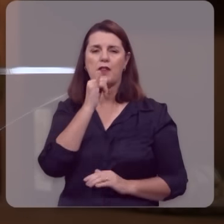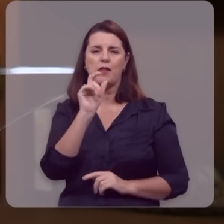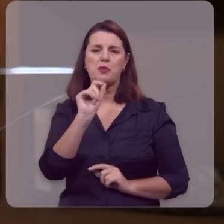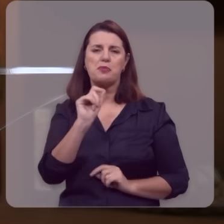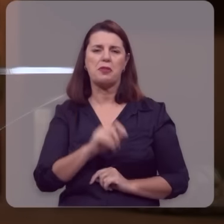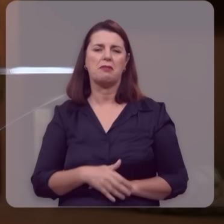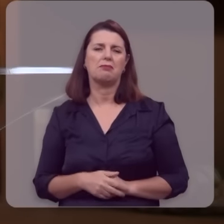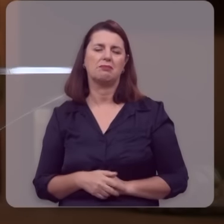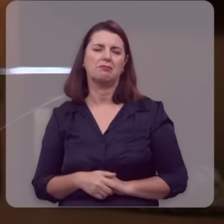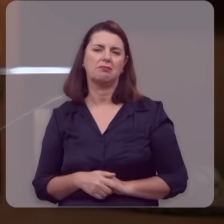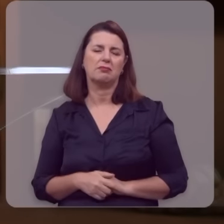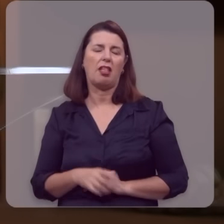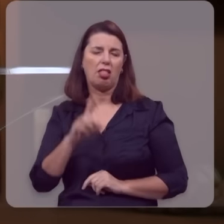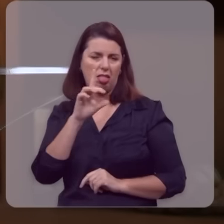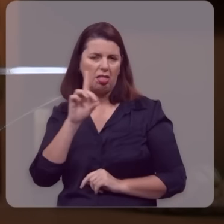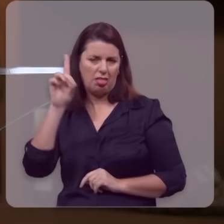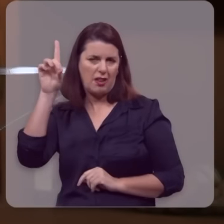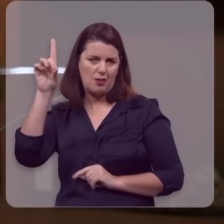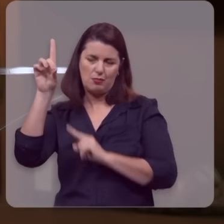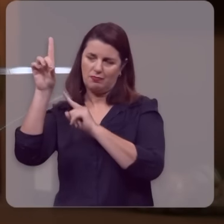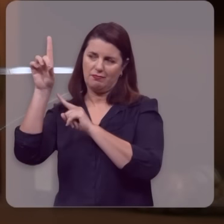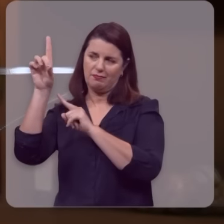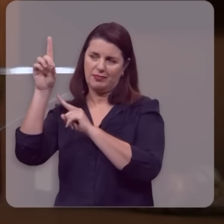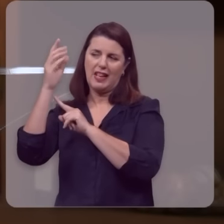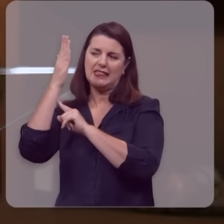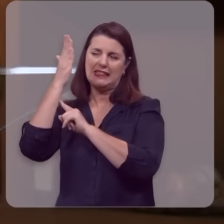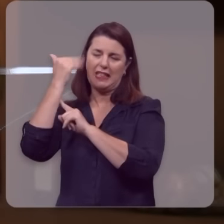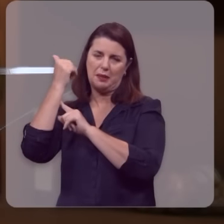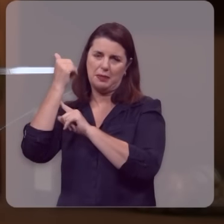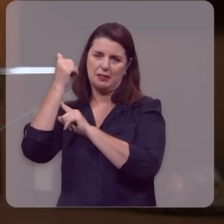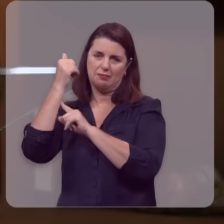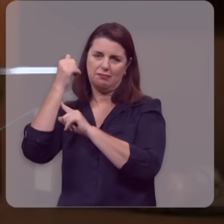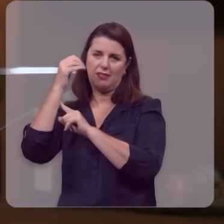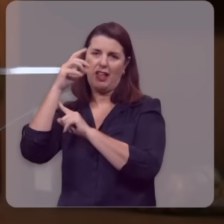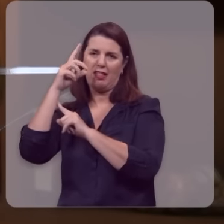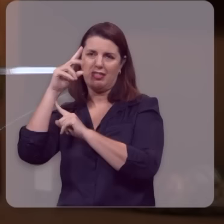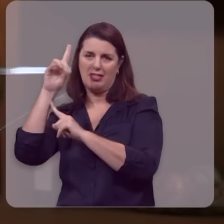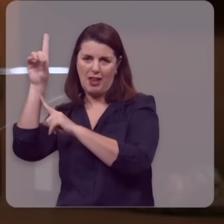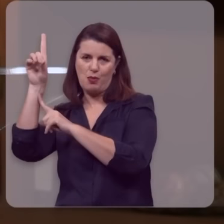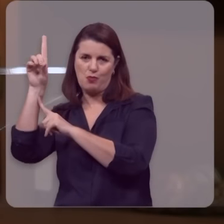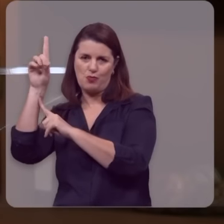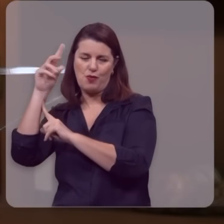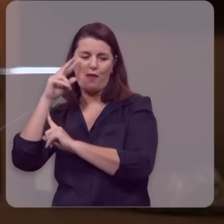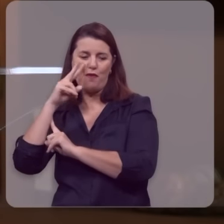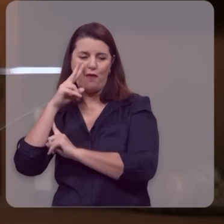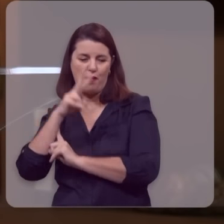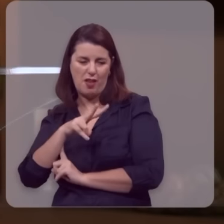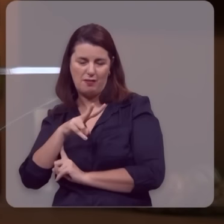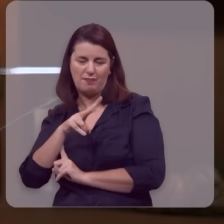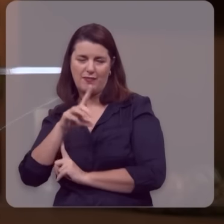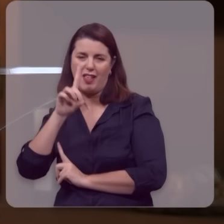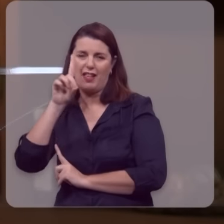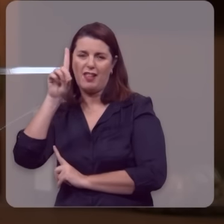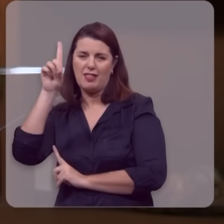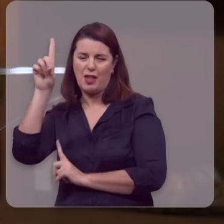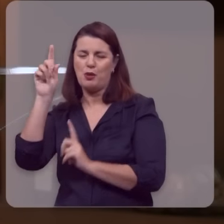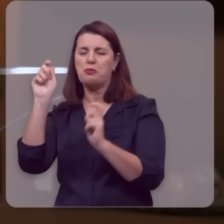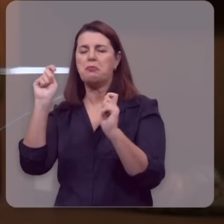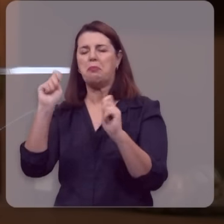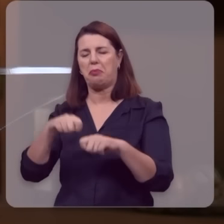dizer que Deus sabe Deus vê